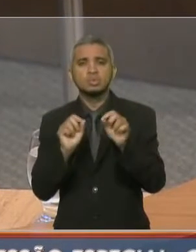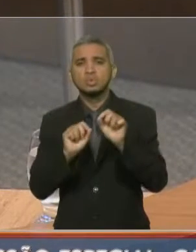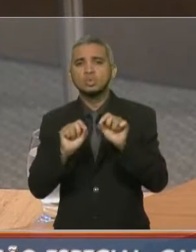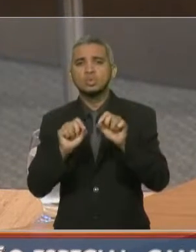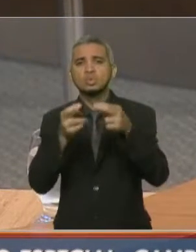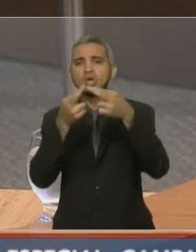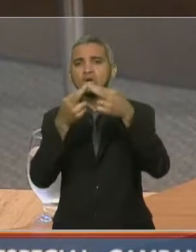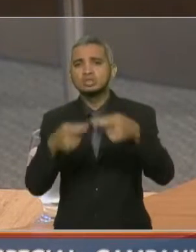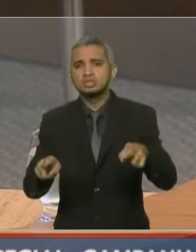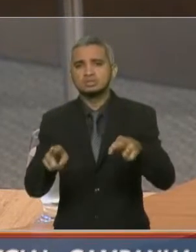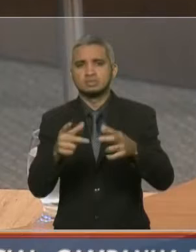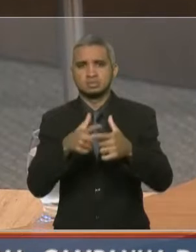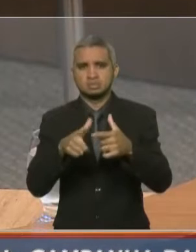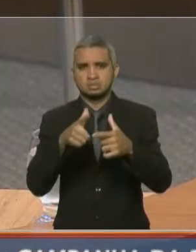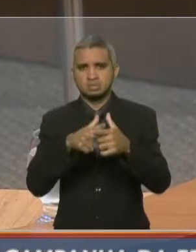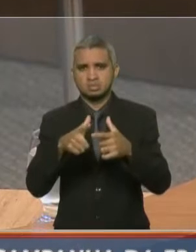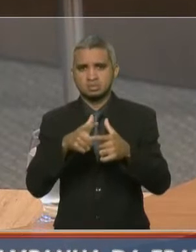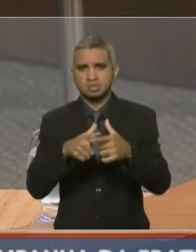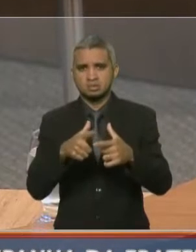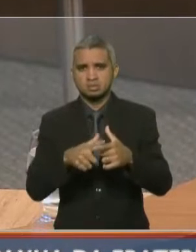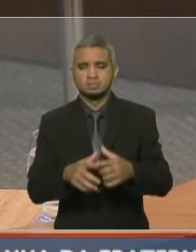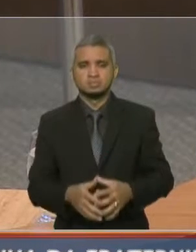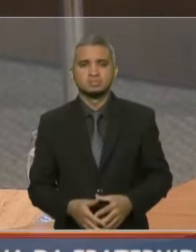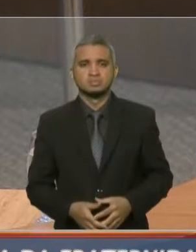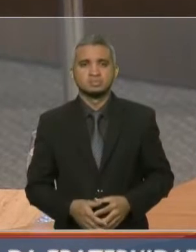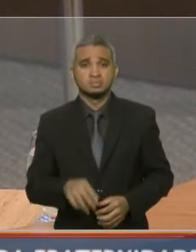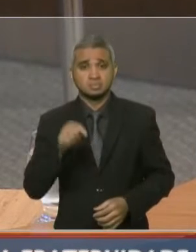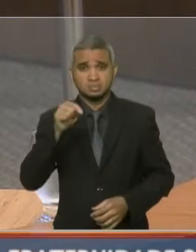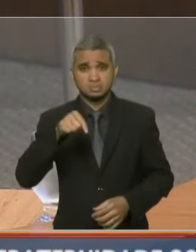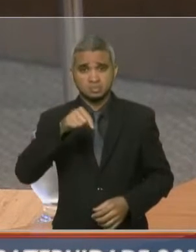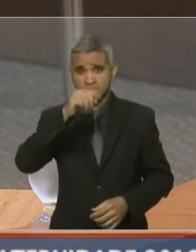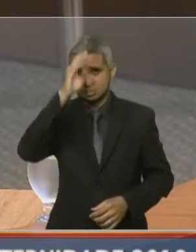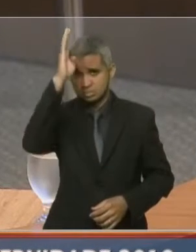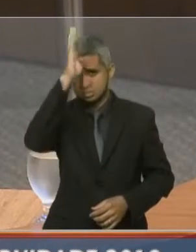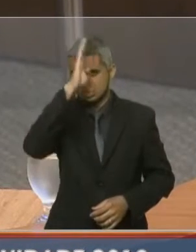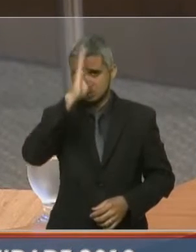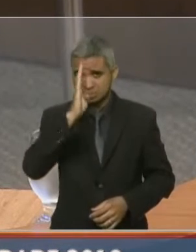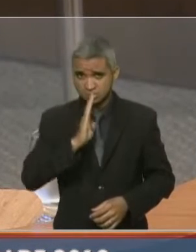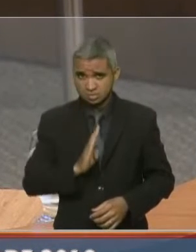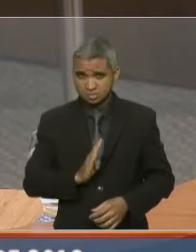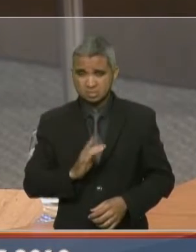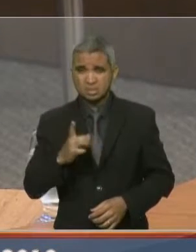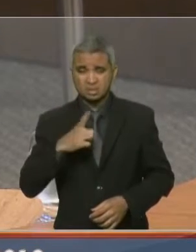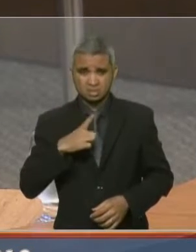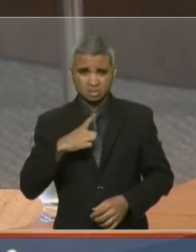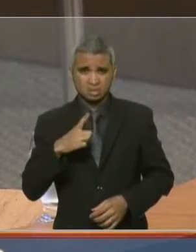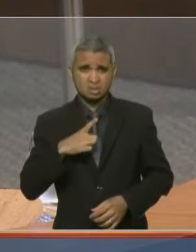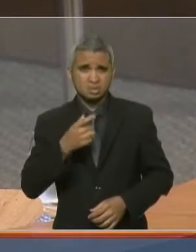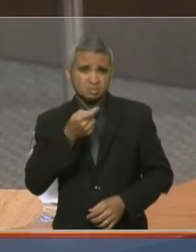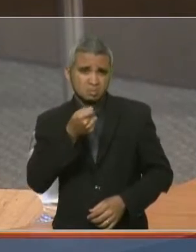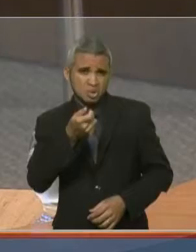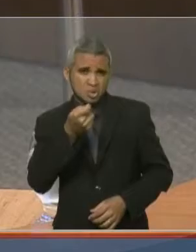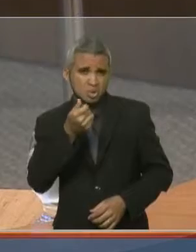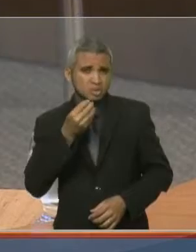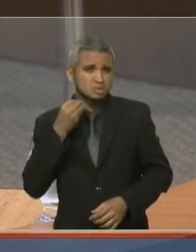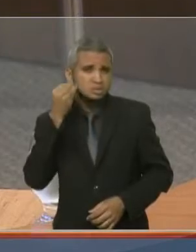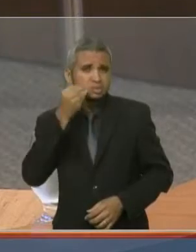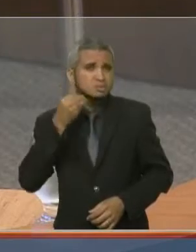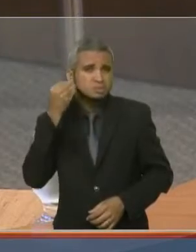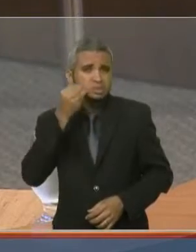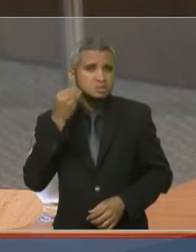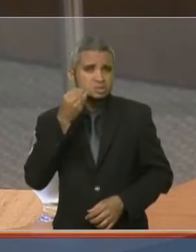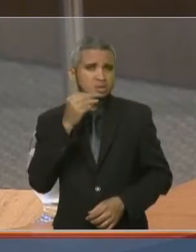estamos vivendo em um país de breves experiências democráticas. A trajetória das políticas